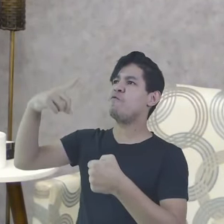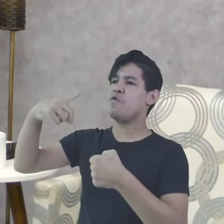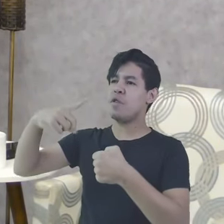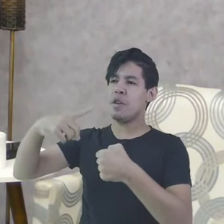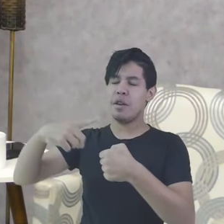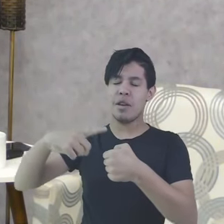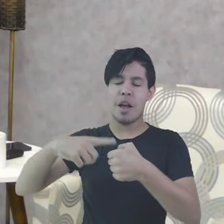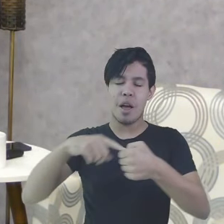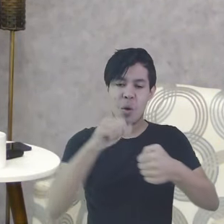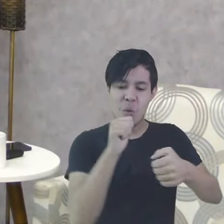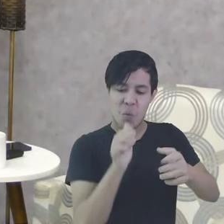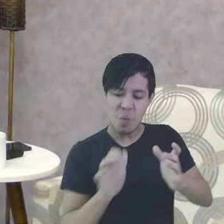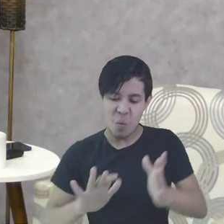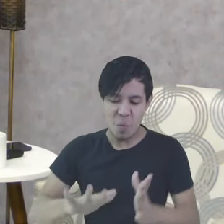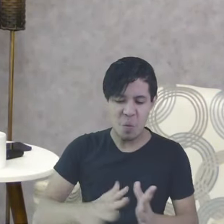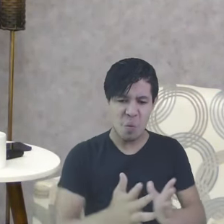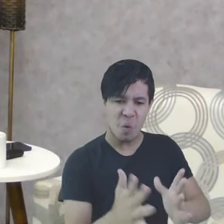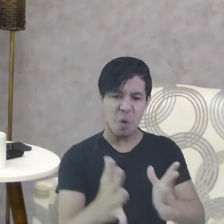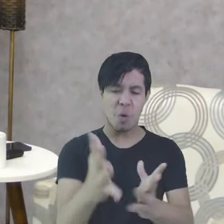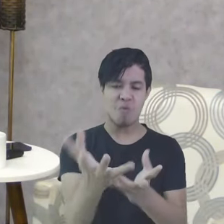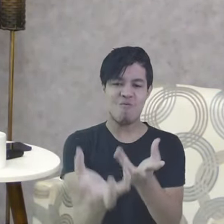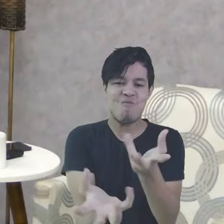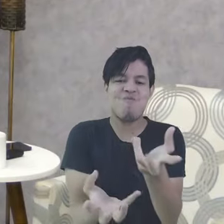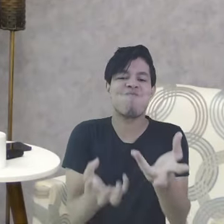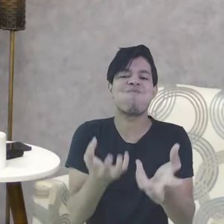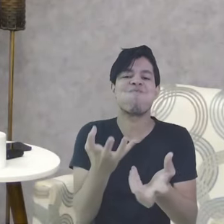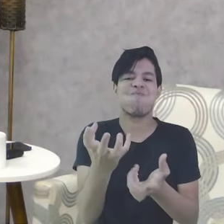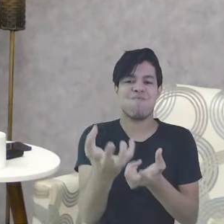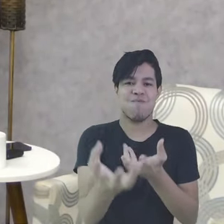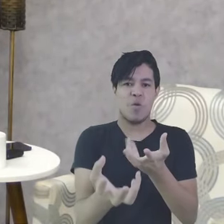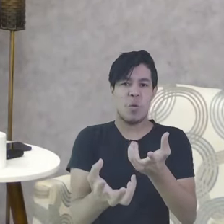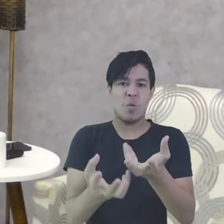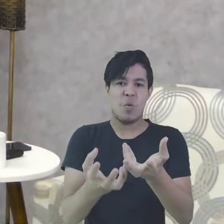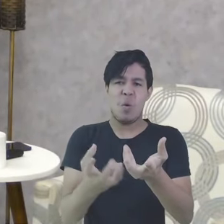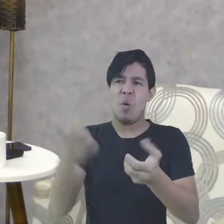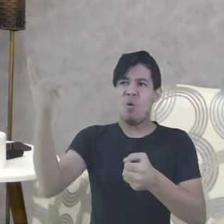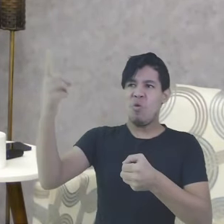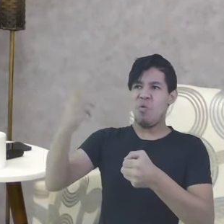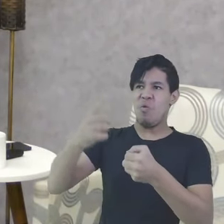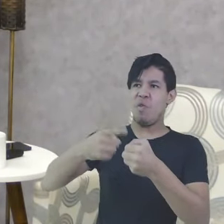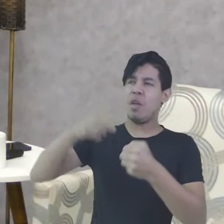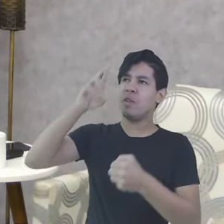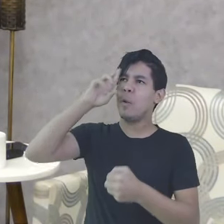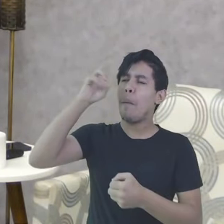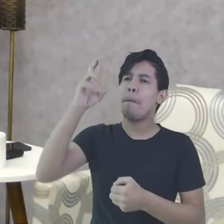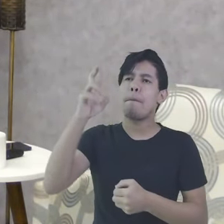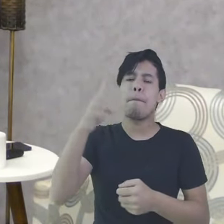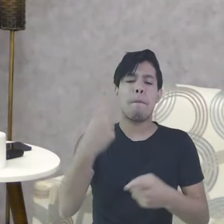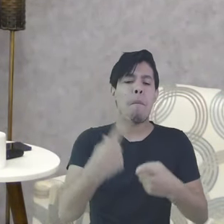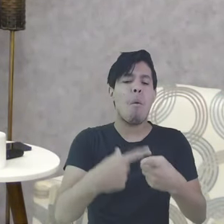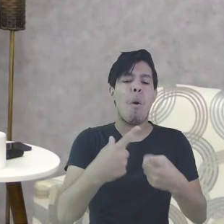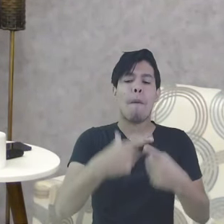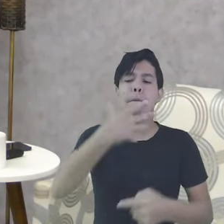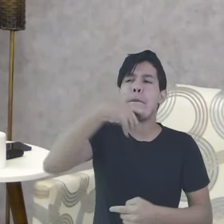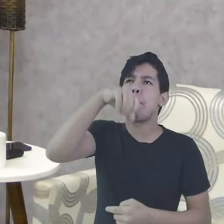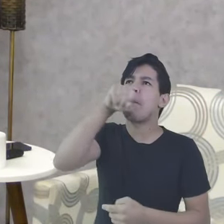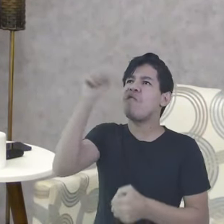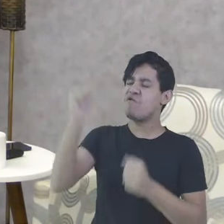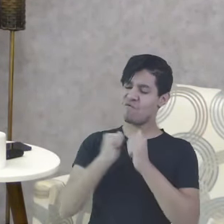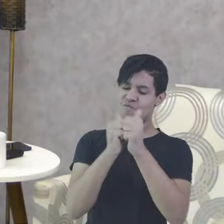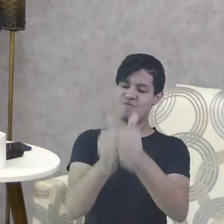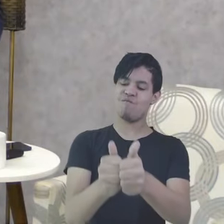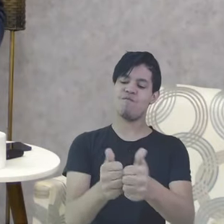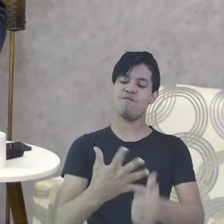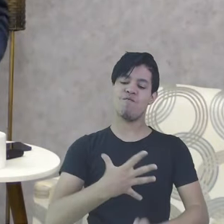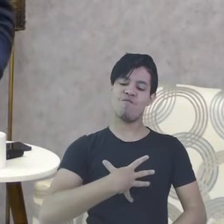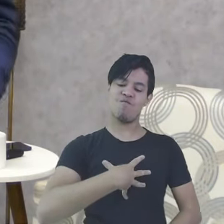um rio de fogo, verso 10, que manava diante dele. Por que que o Pai vem com o Filho? Vem para nos buscar também. Mas